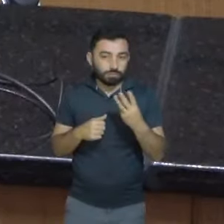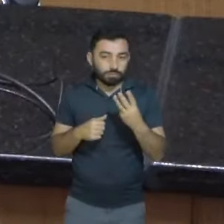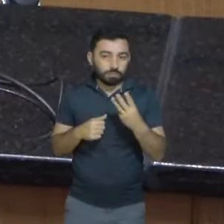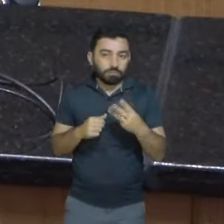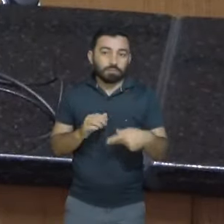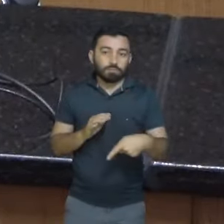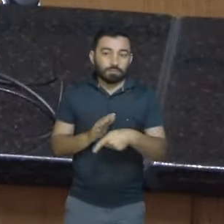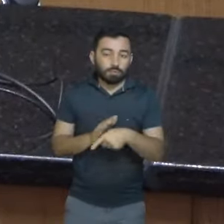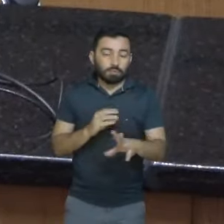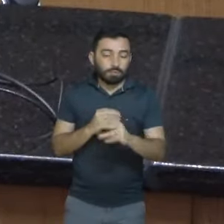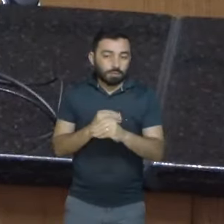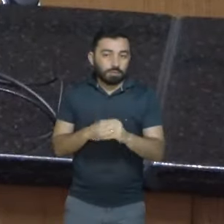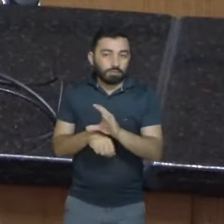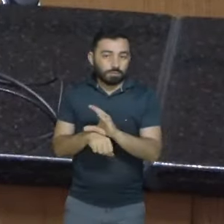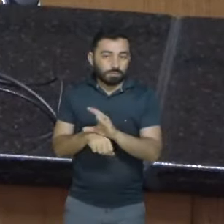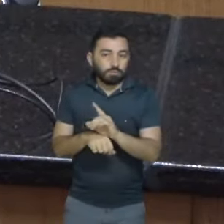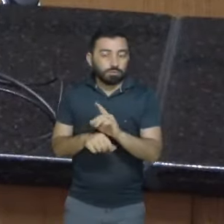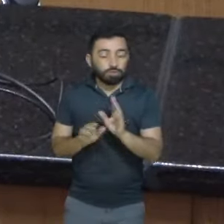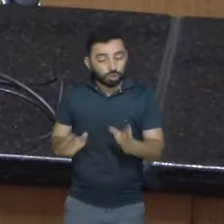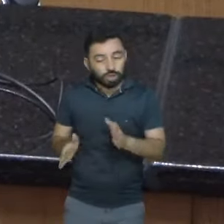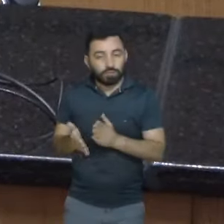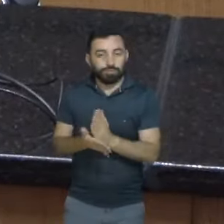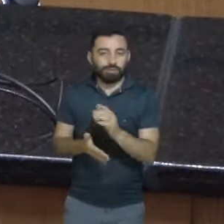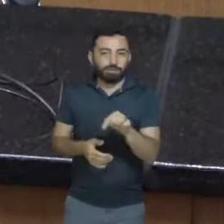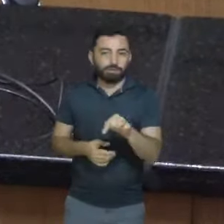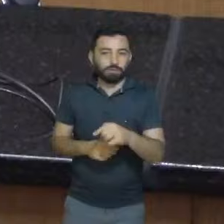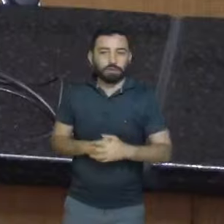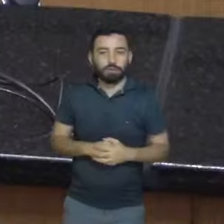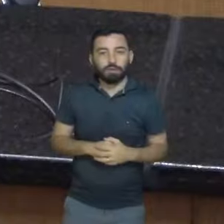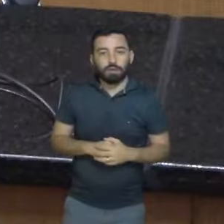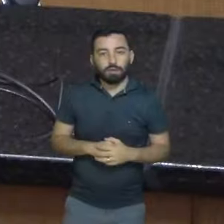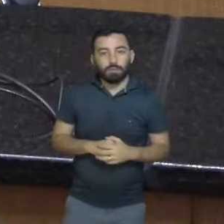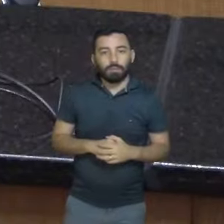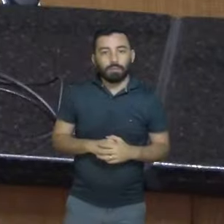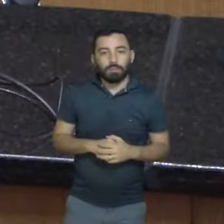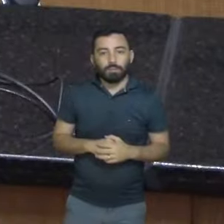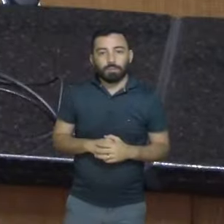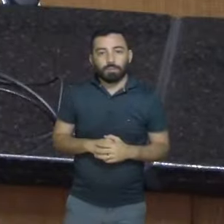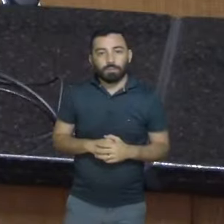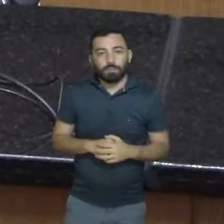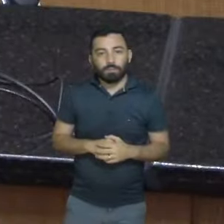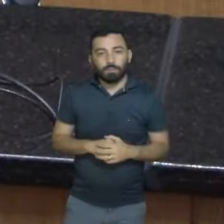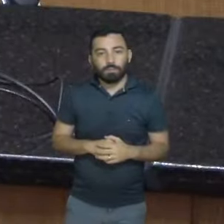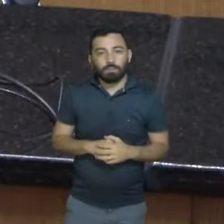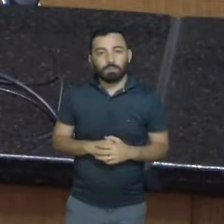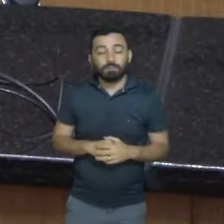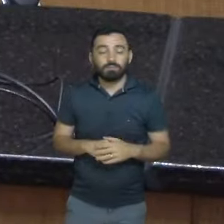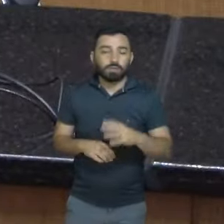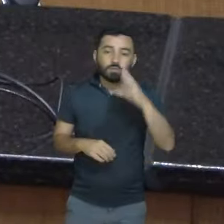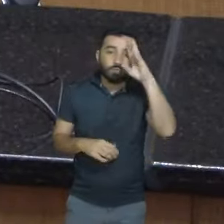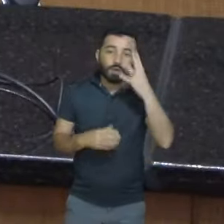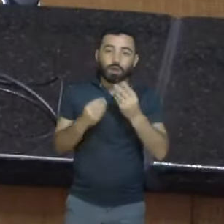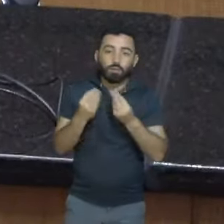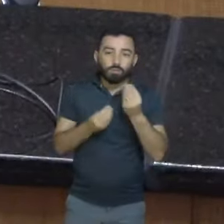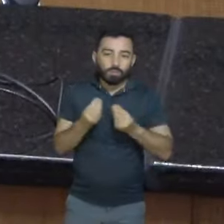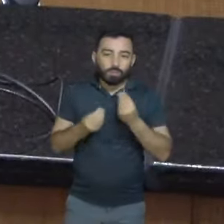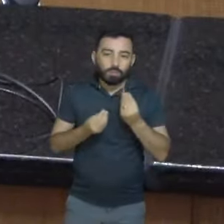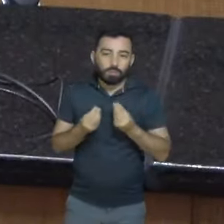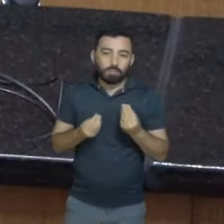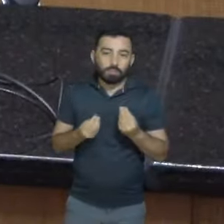da emenda constitucional que nós tínhamos aprovado. Então, parou tudo, travou tudo. Pois bem, qual é a solução para tudo isso? Né?